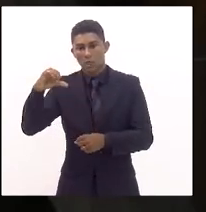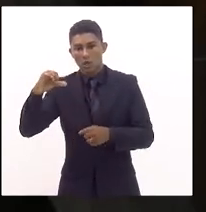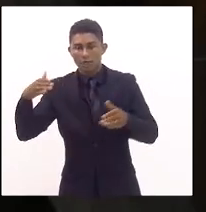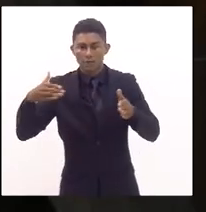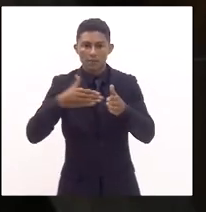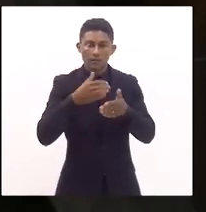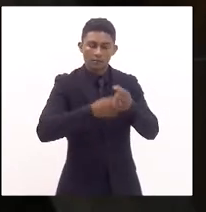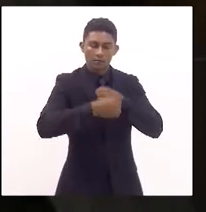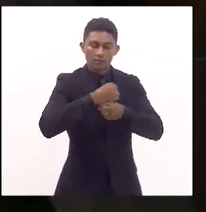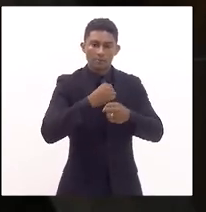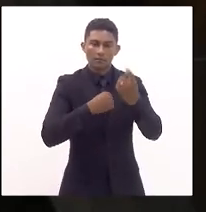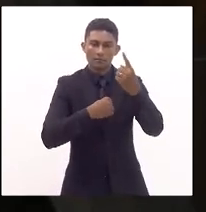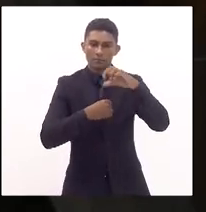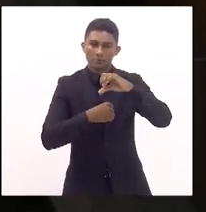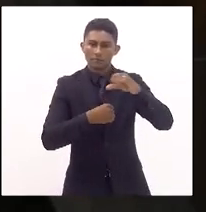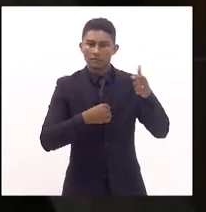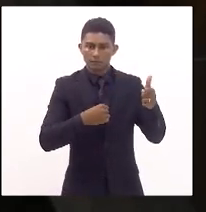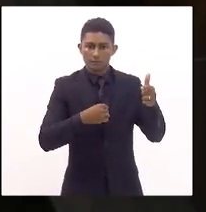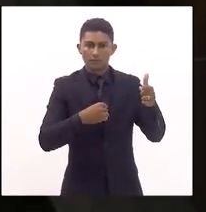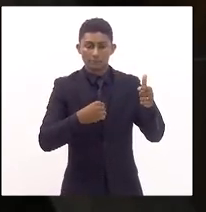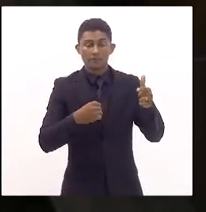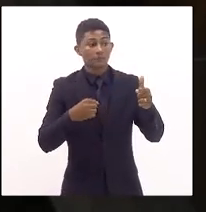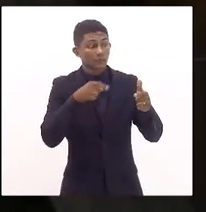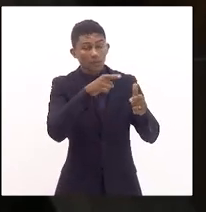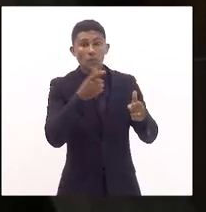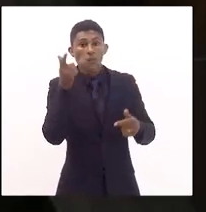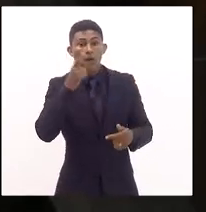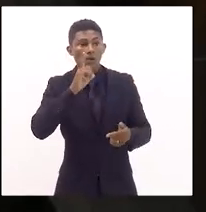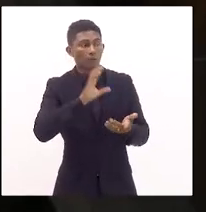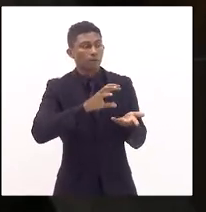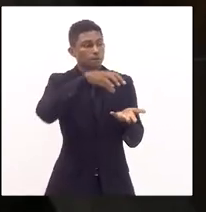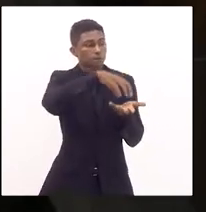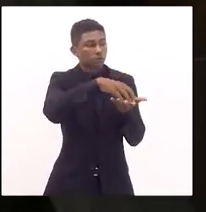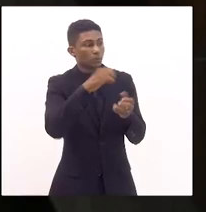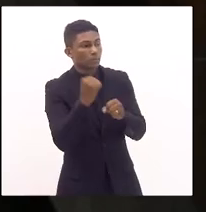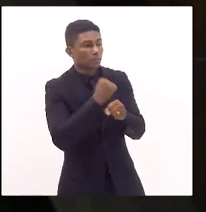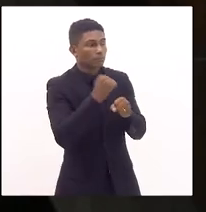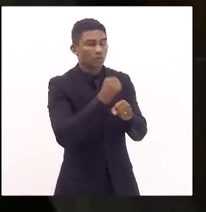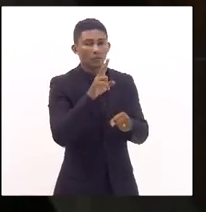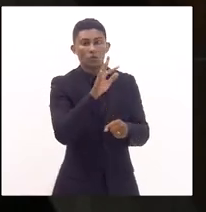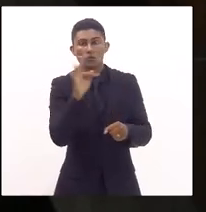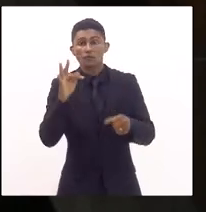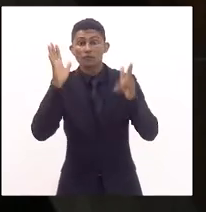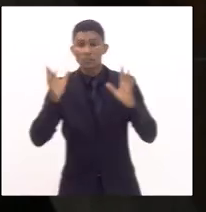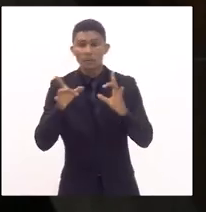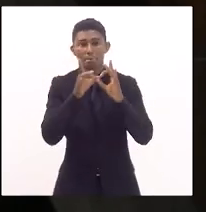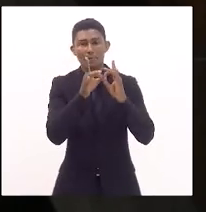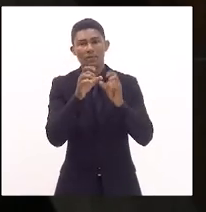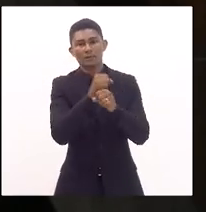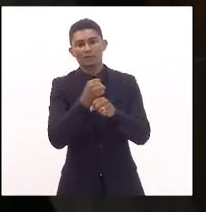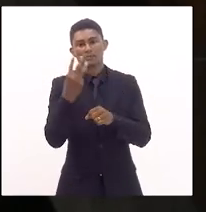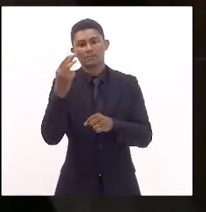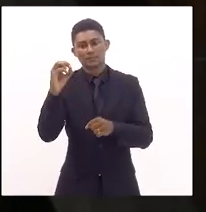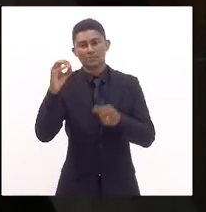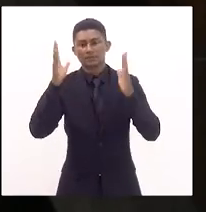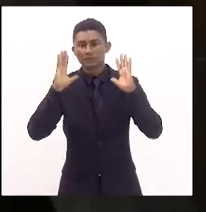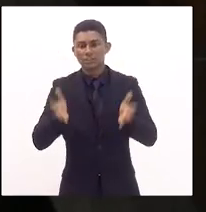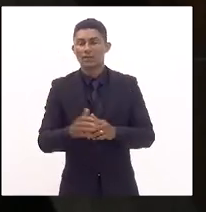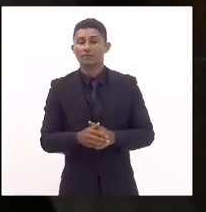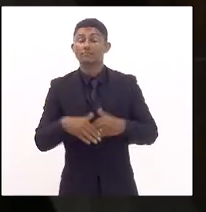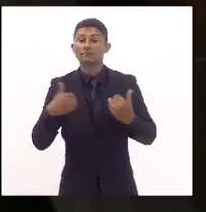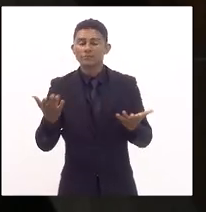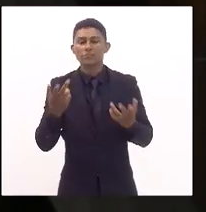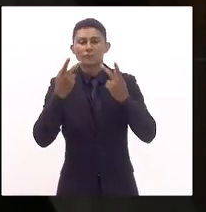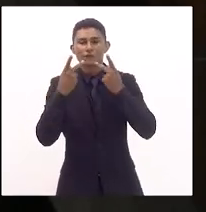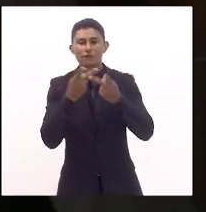cuja gestão se viabilizou a implementação desta parceria que dura 30 anos. E eu quero aqui ressaltar o